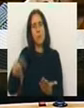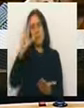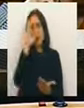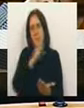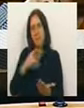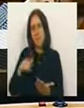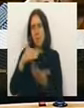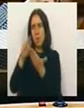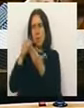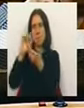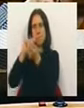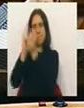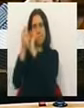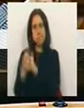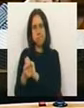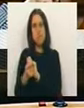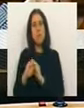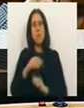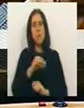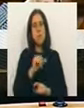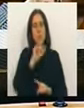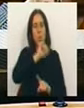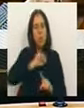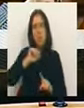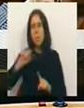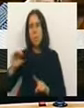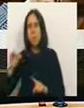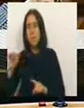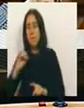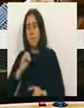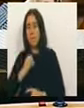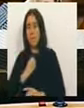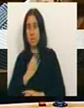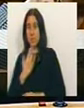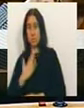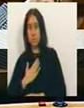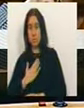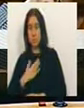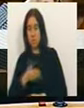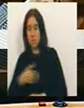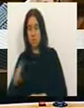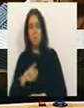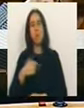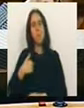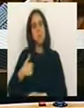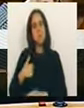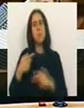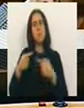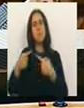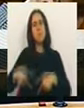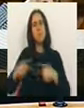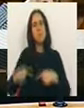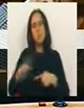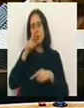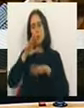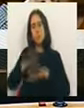obras de requalificação no trouxe entre olhão e vila real de santo antónio e sabemos que a suspensão desse time pelo menos enquanto os senhores não